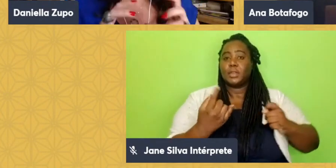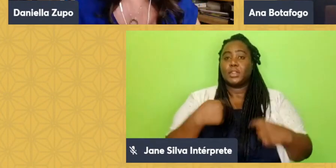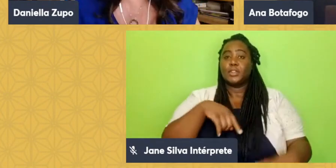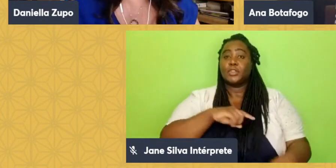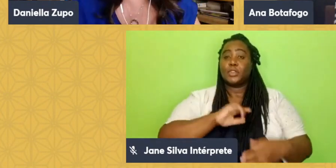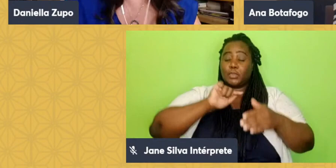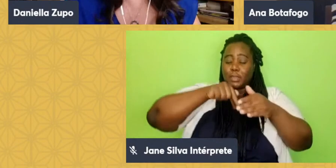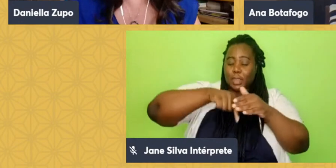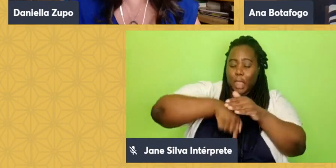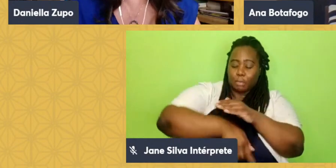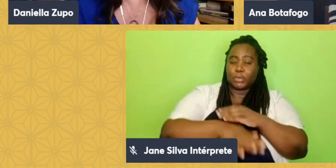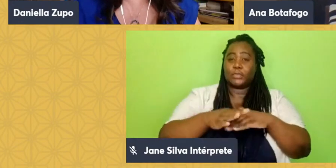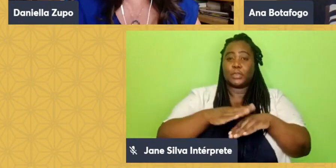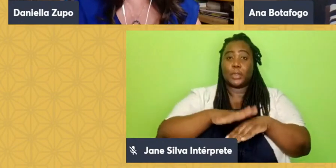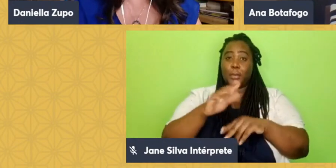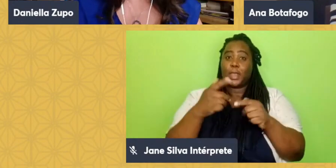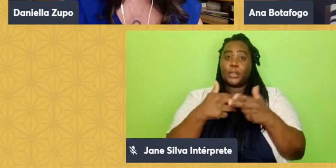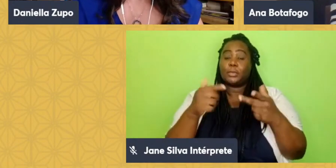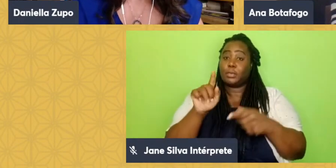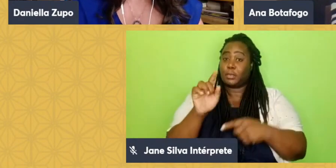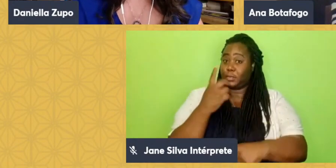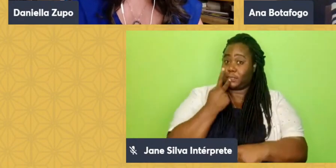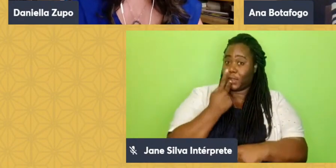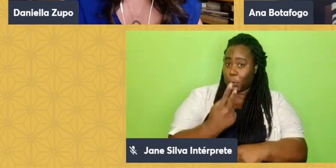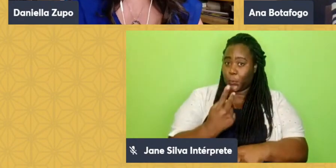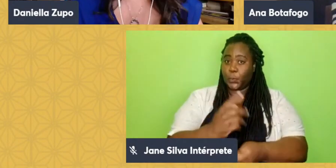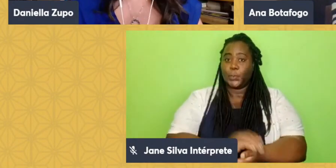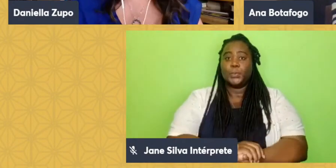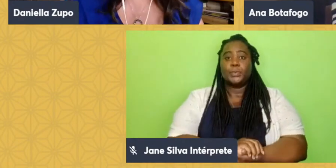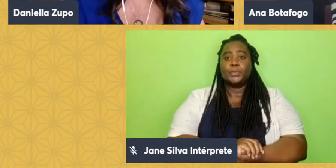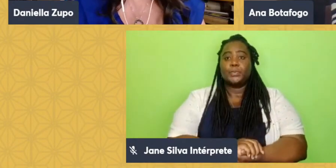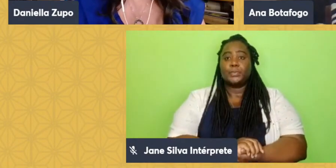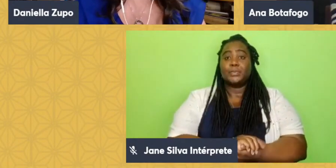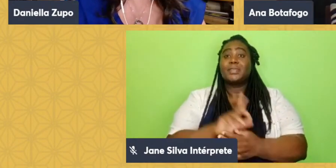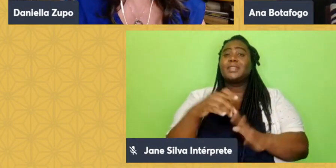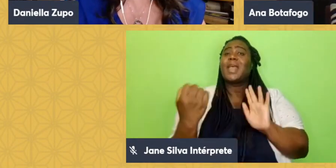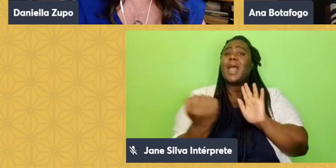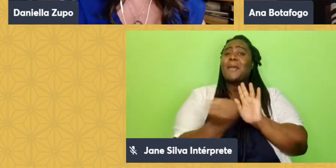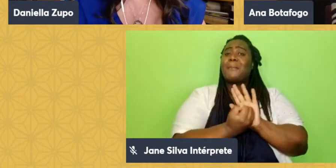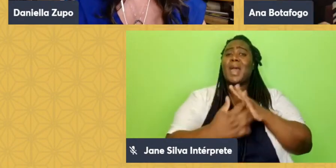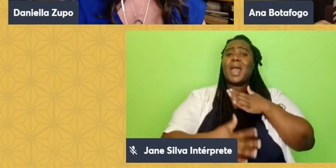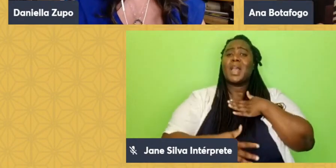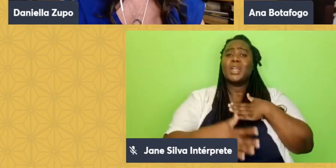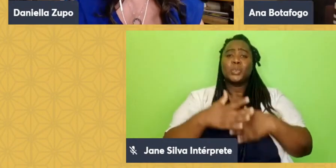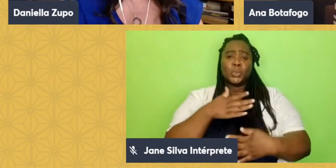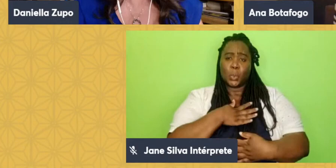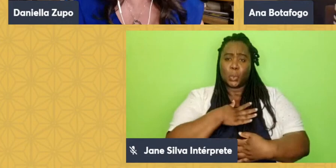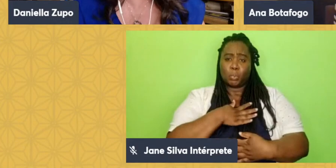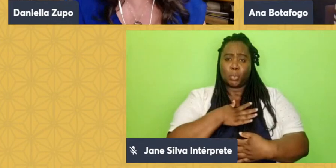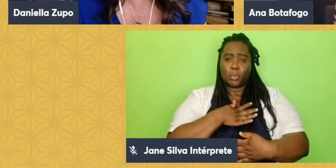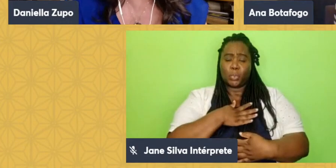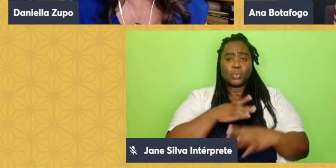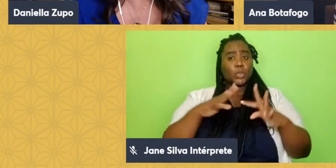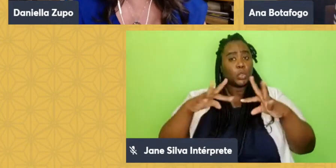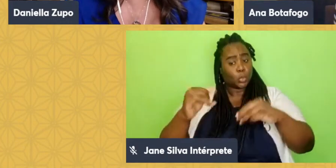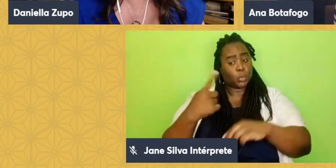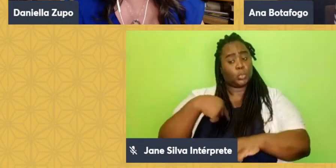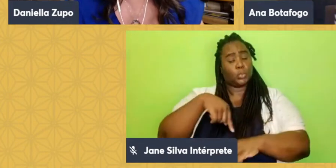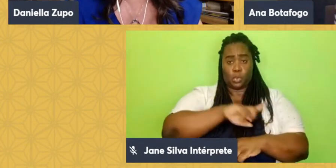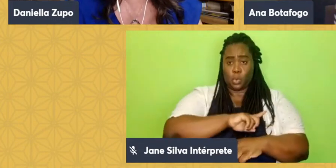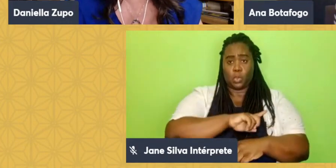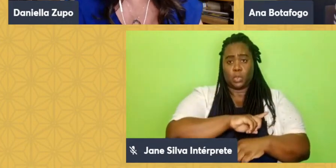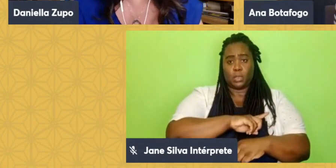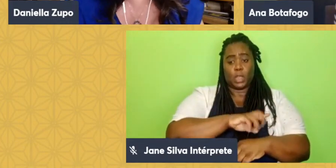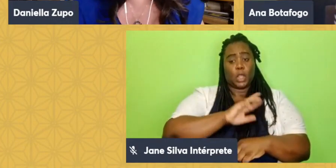da gente mergulhar um pouco mais uma coisa que você falou é dessas marcas do corpo né De Todos nós né